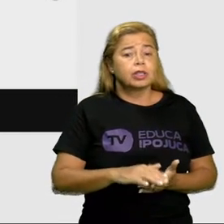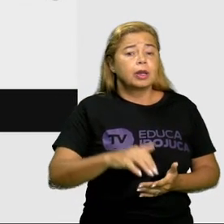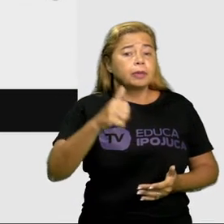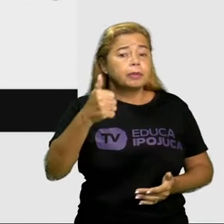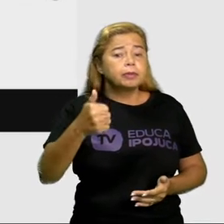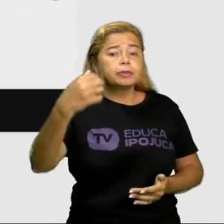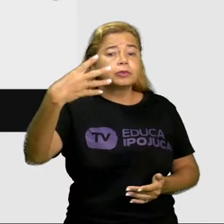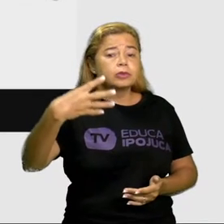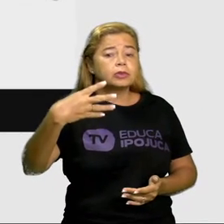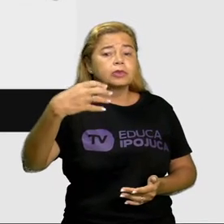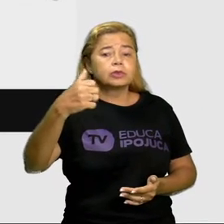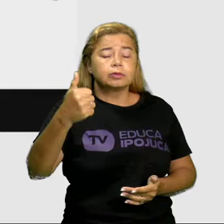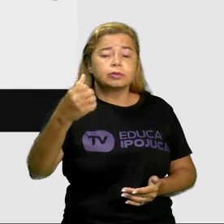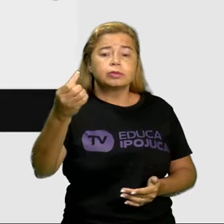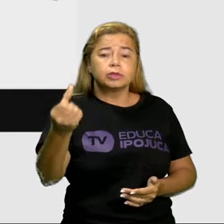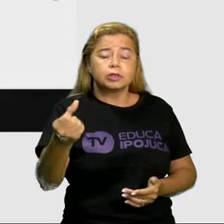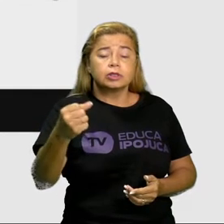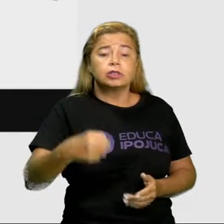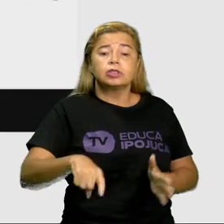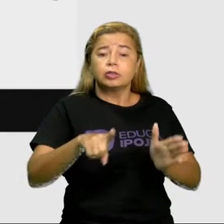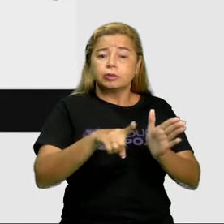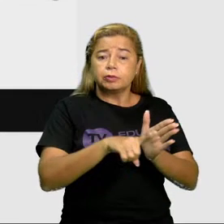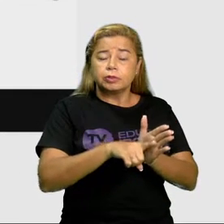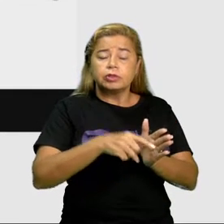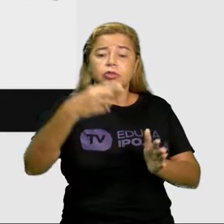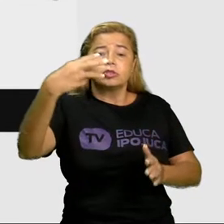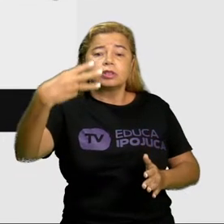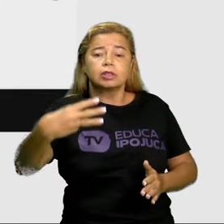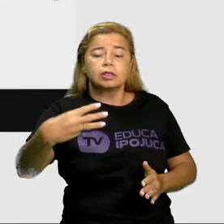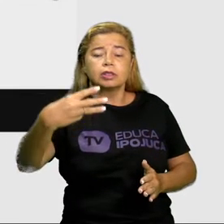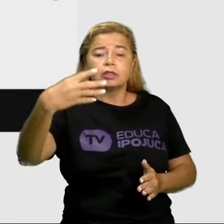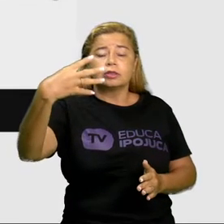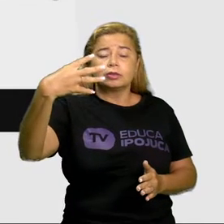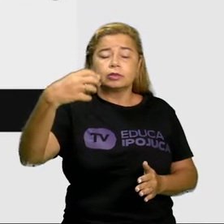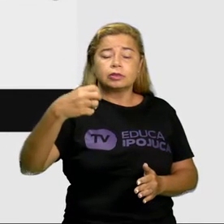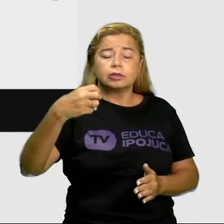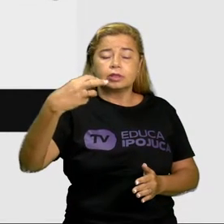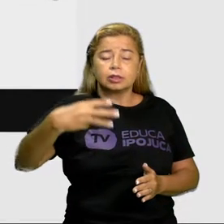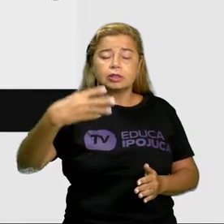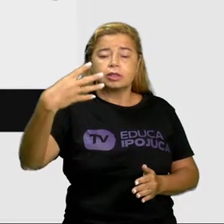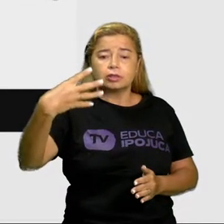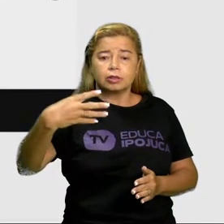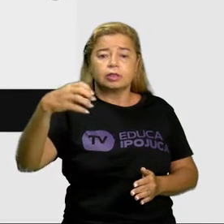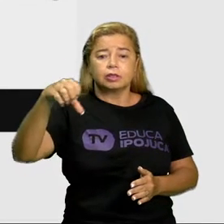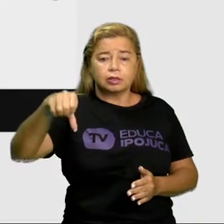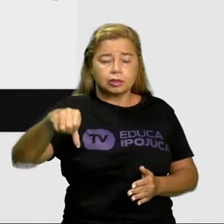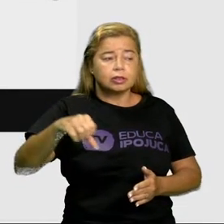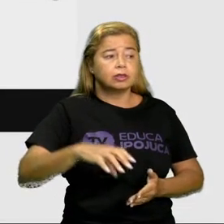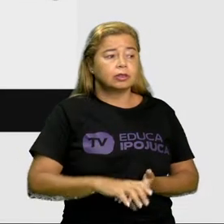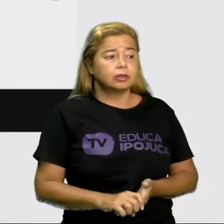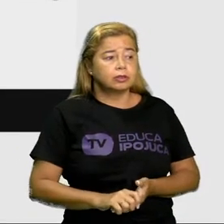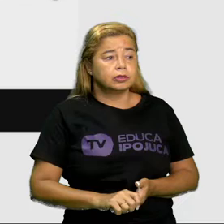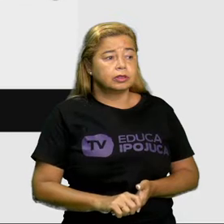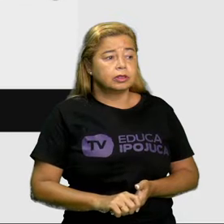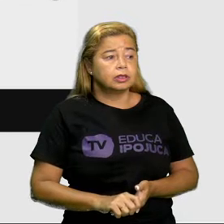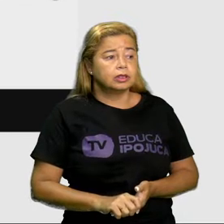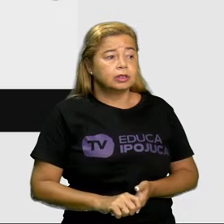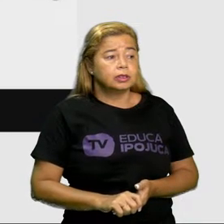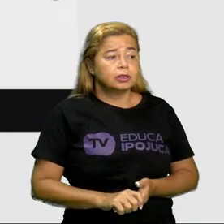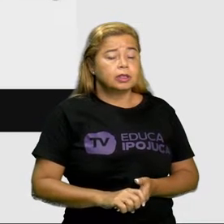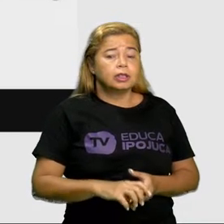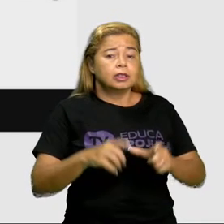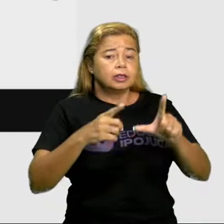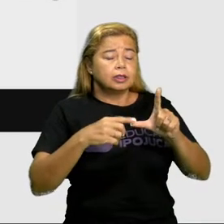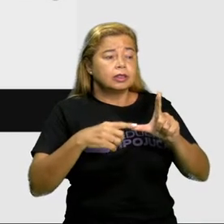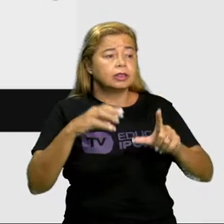- 349 que não entra SC em 62 vezes